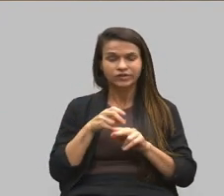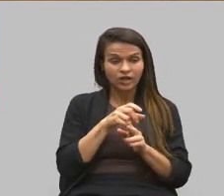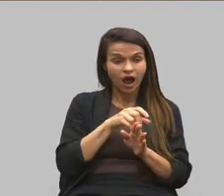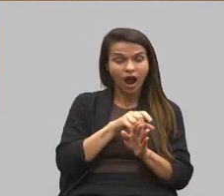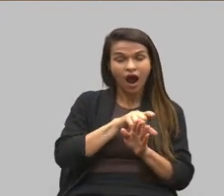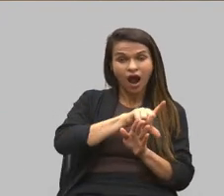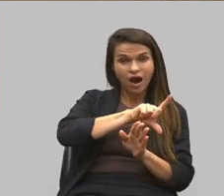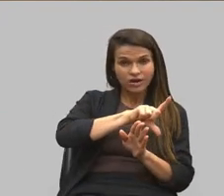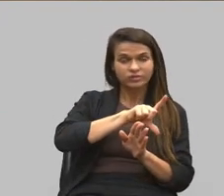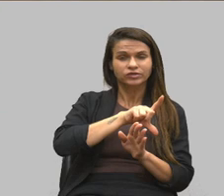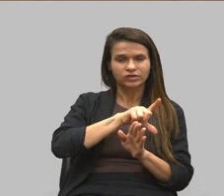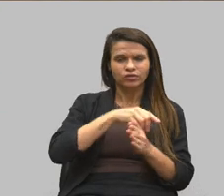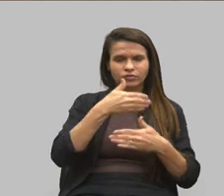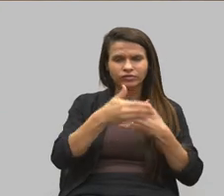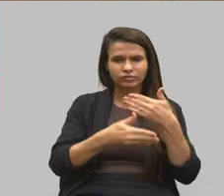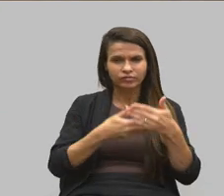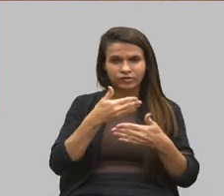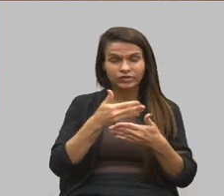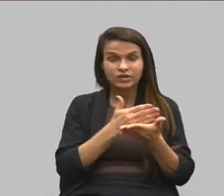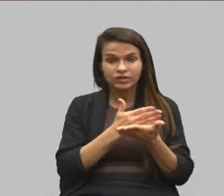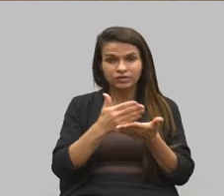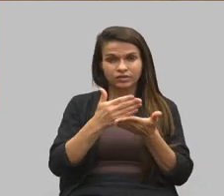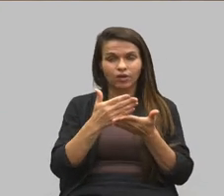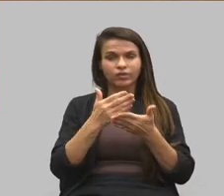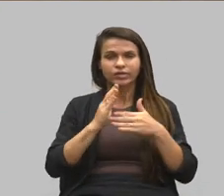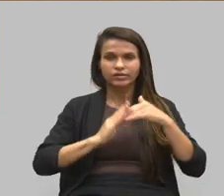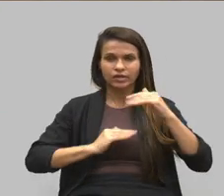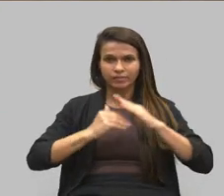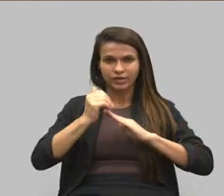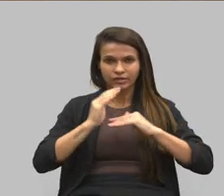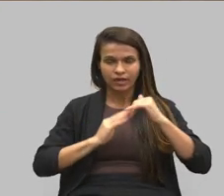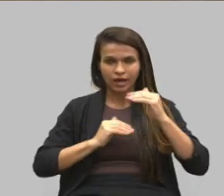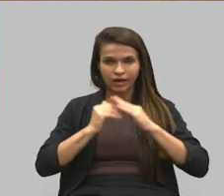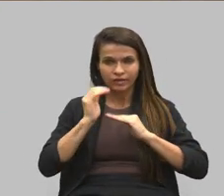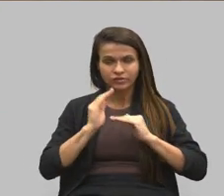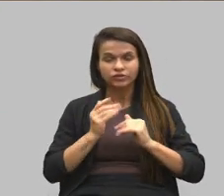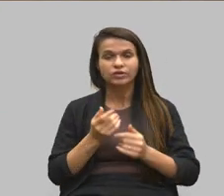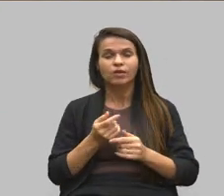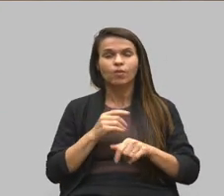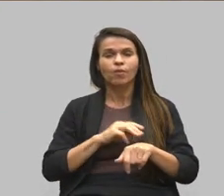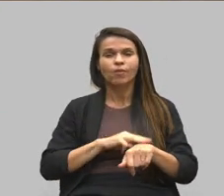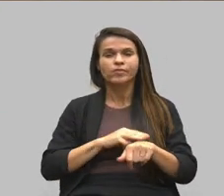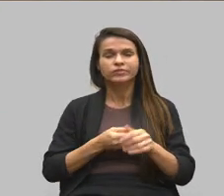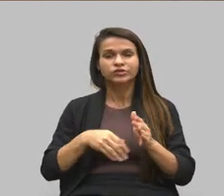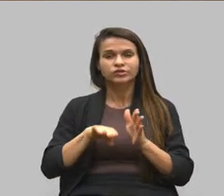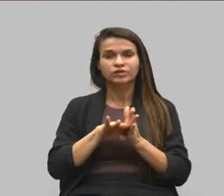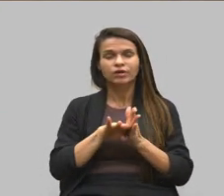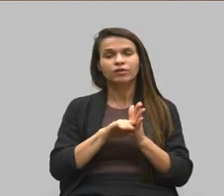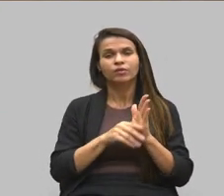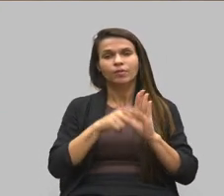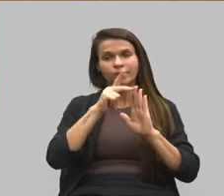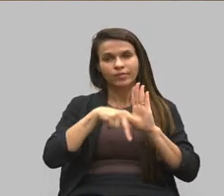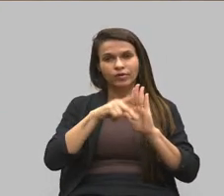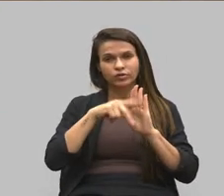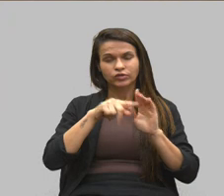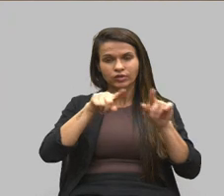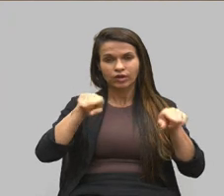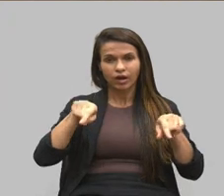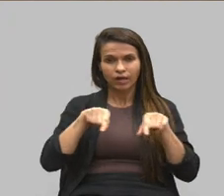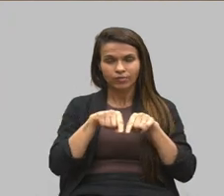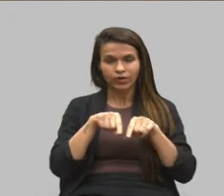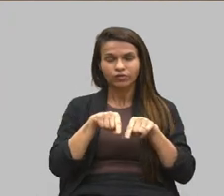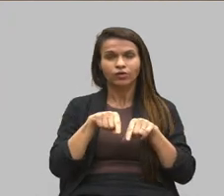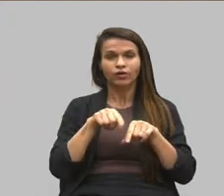desenvolvimento inicial das habilidades e quando ela chega eh nesse projeto que nós chamamos laboratório do fazer